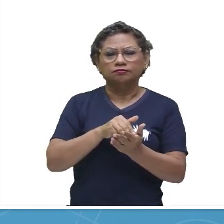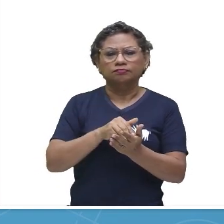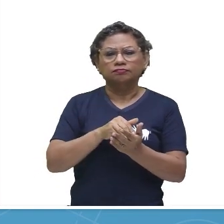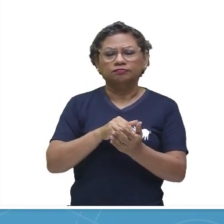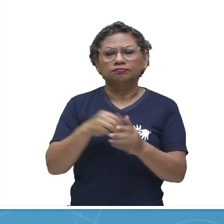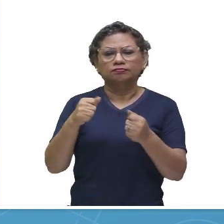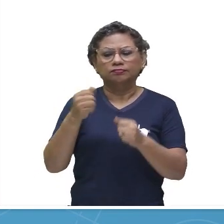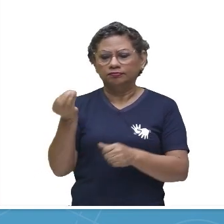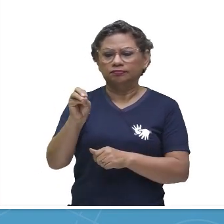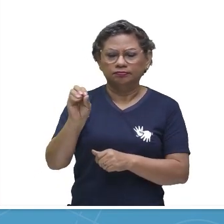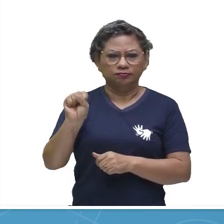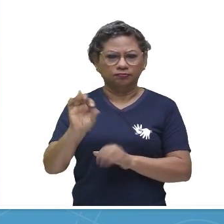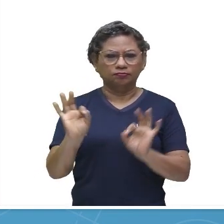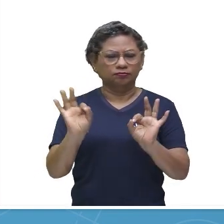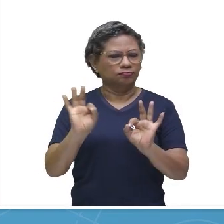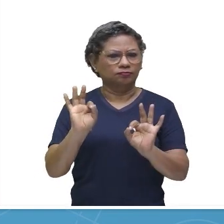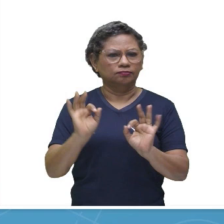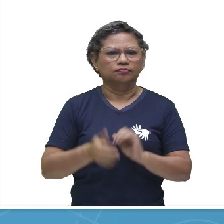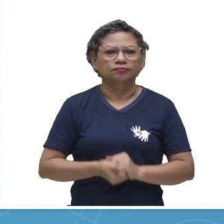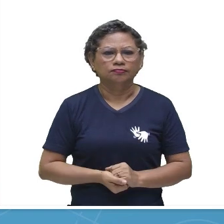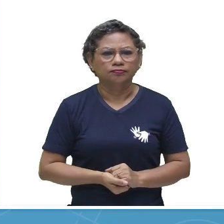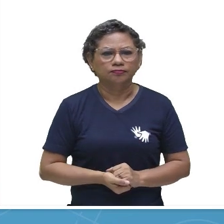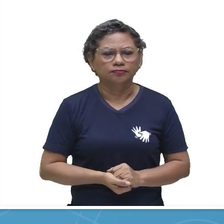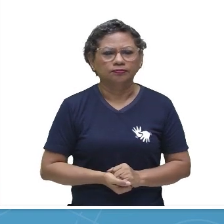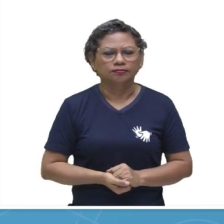Então, como podemos ver, né? Nós podemos